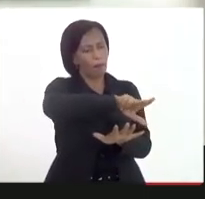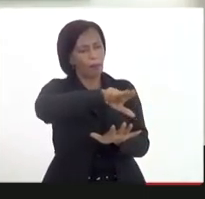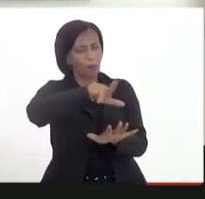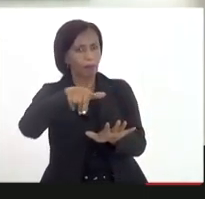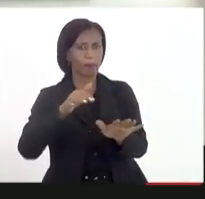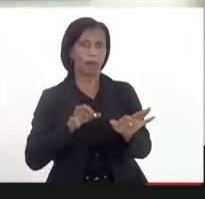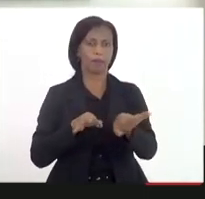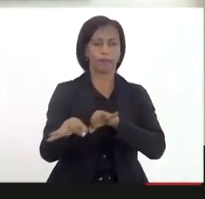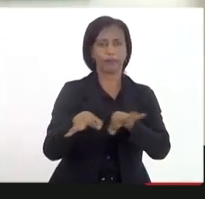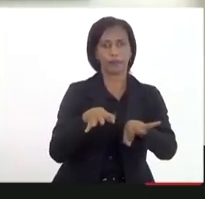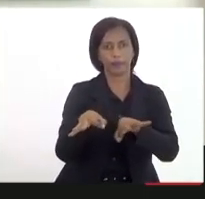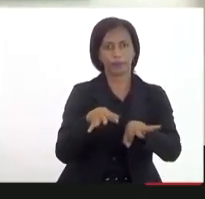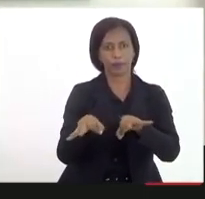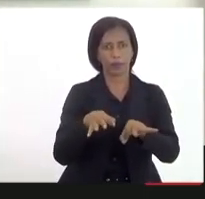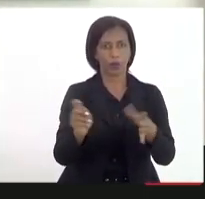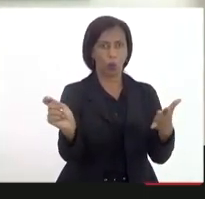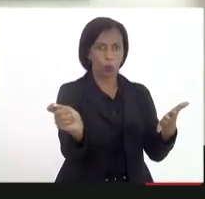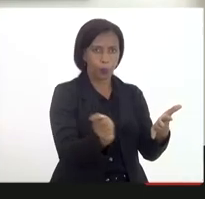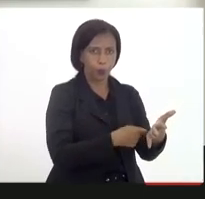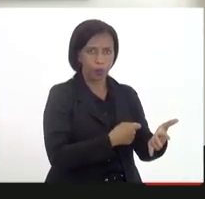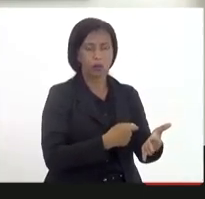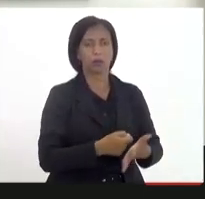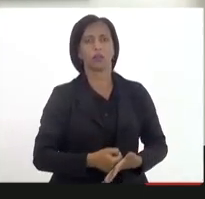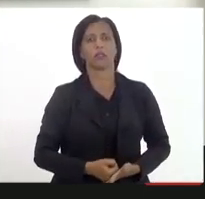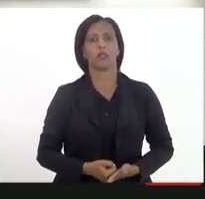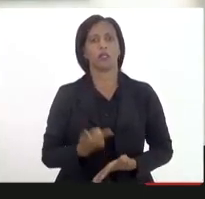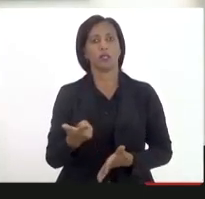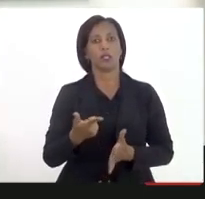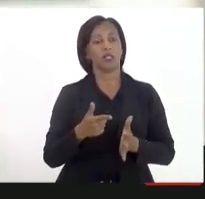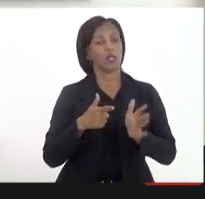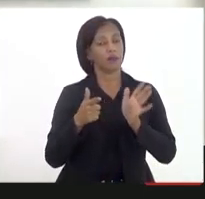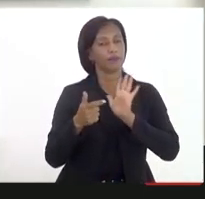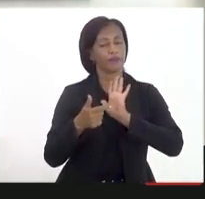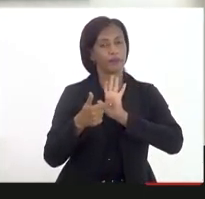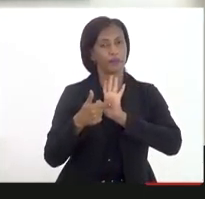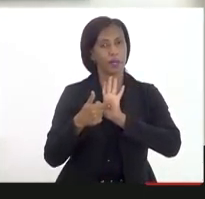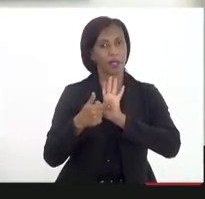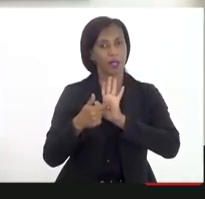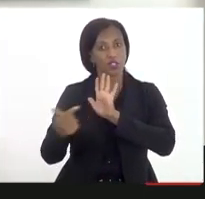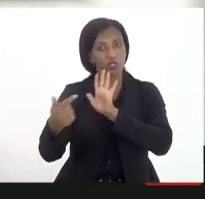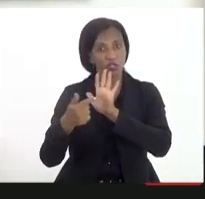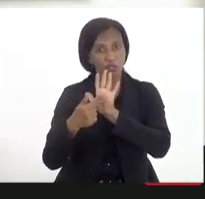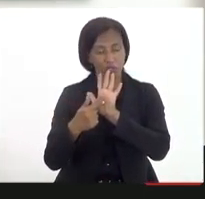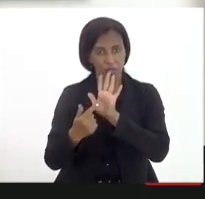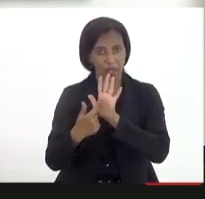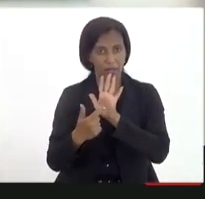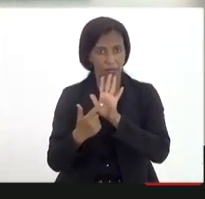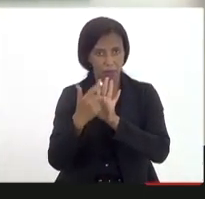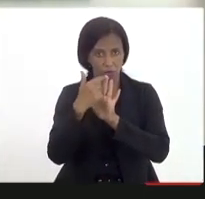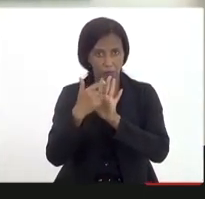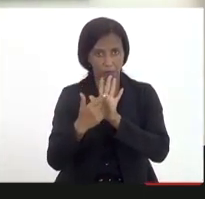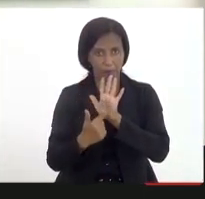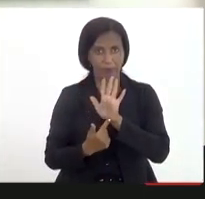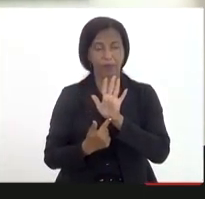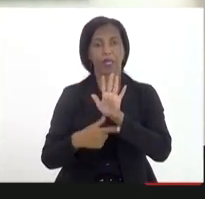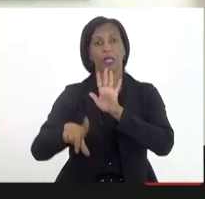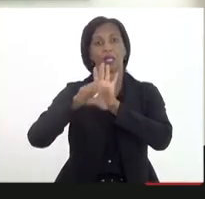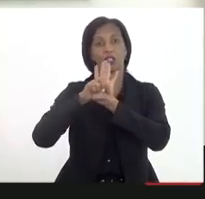em autorizativos indicações legislativas e diversas leituras